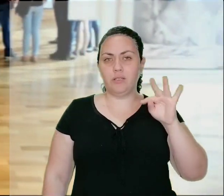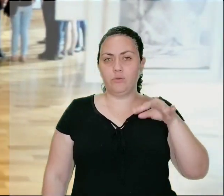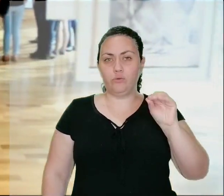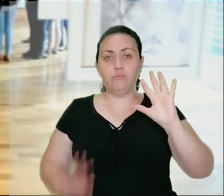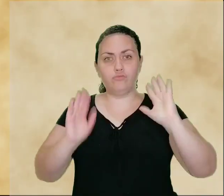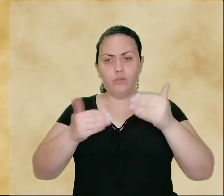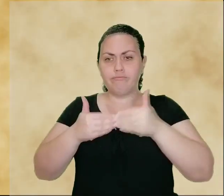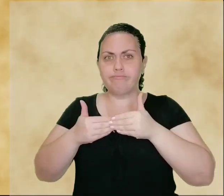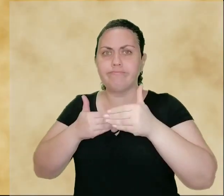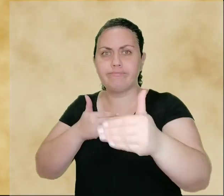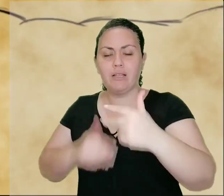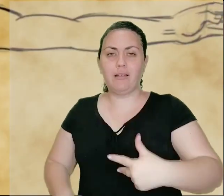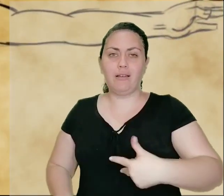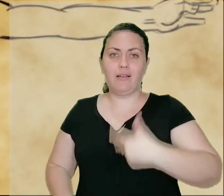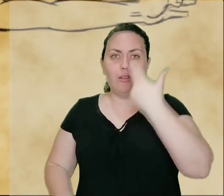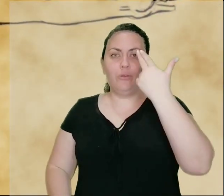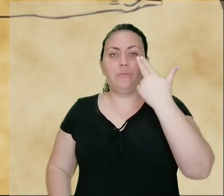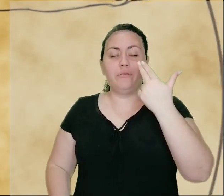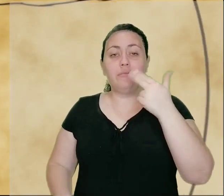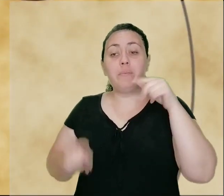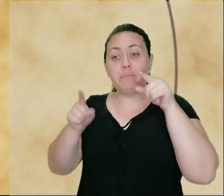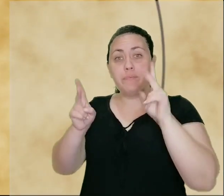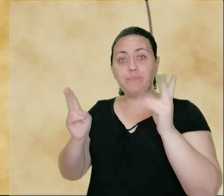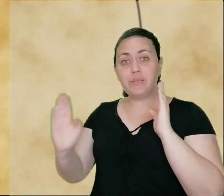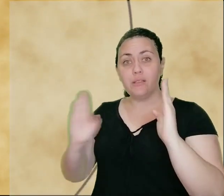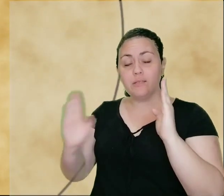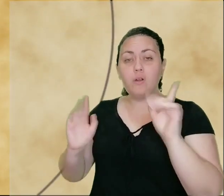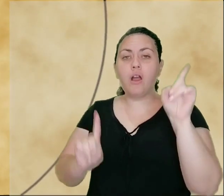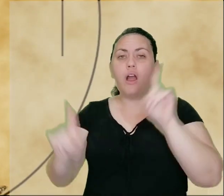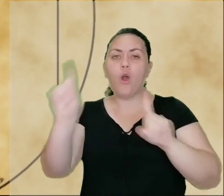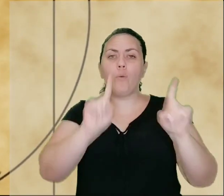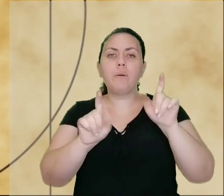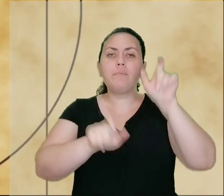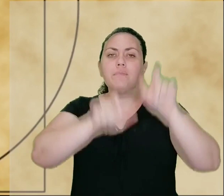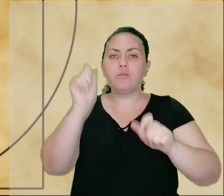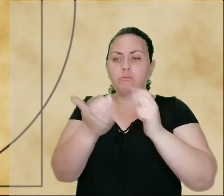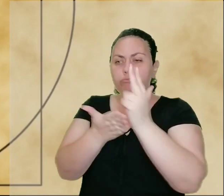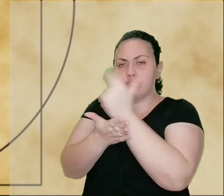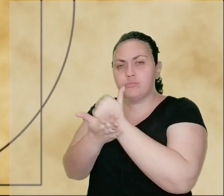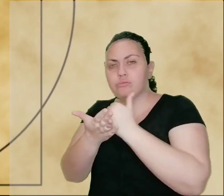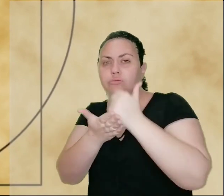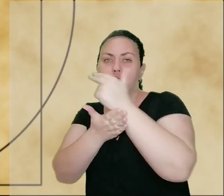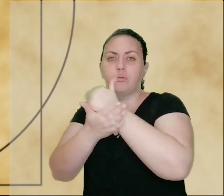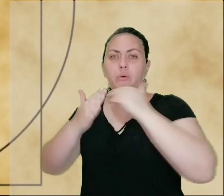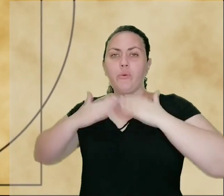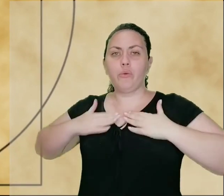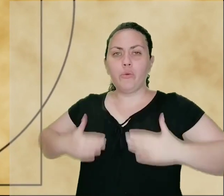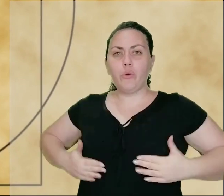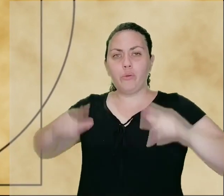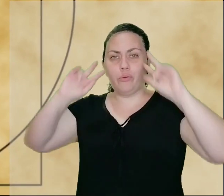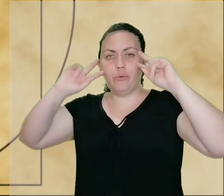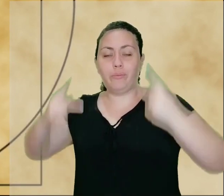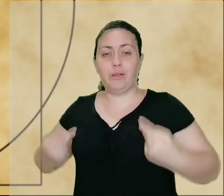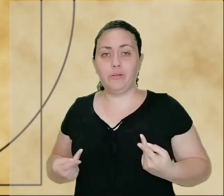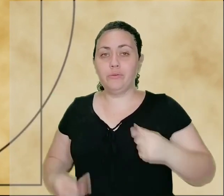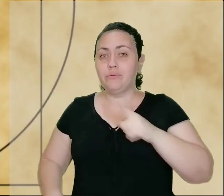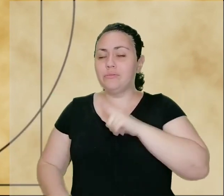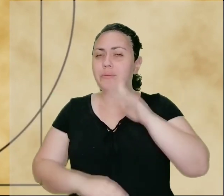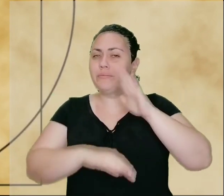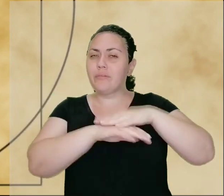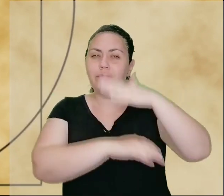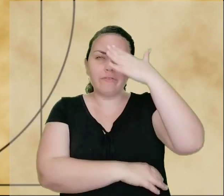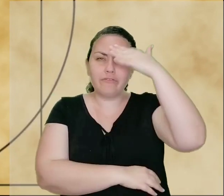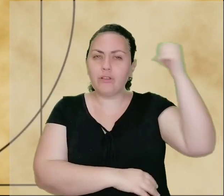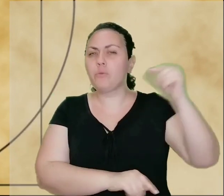anatomia. Nessa época, alguns artistas começaram a retratar de maneira mais precisa a figura humana. O